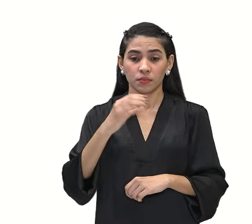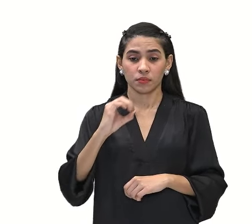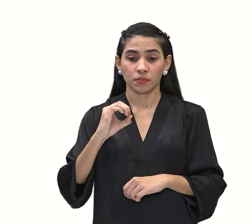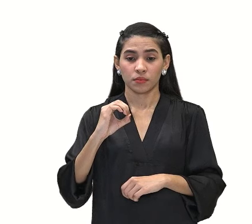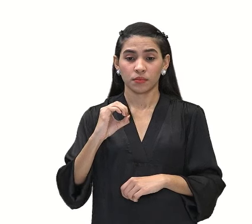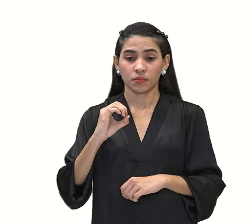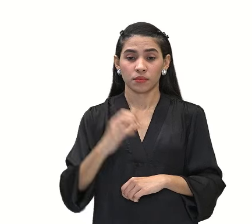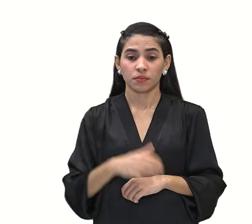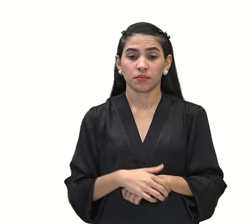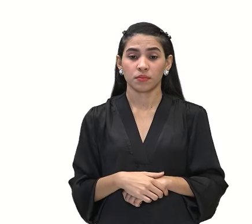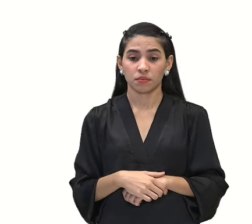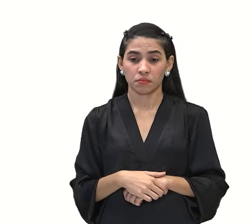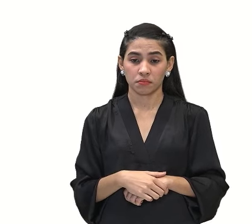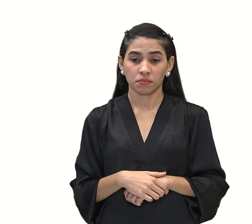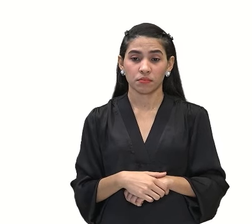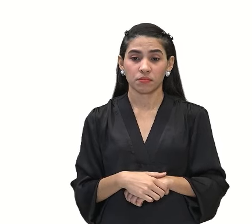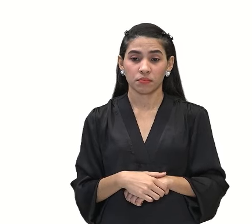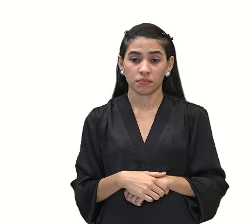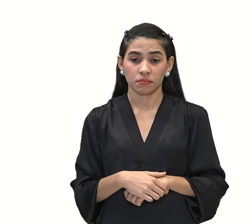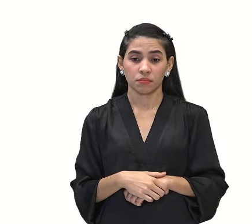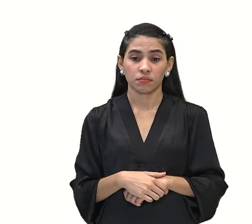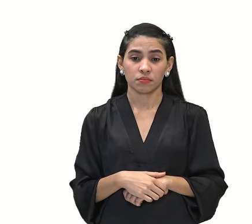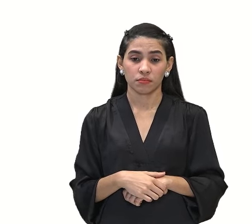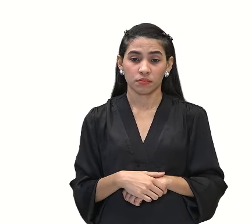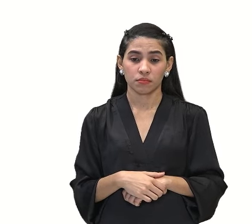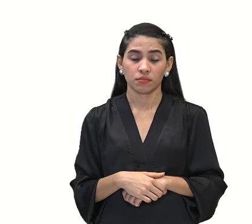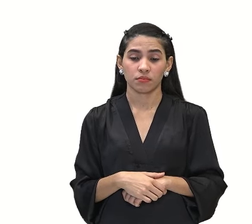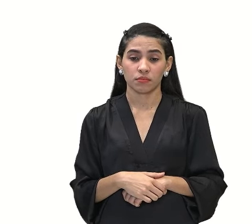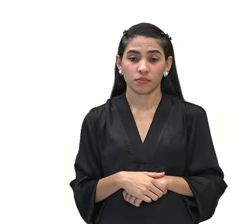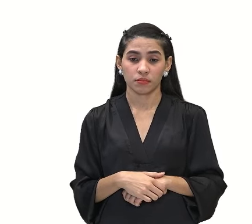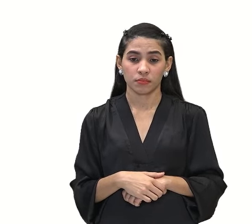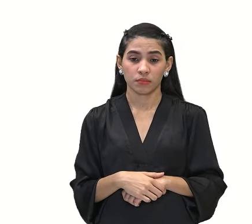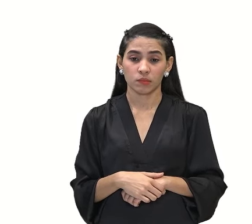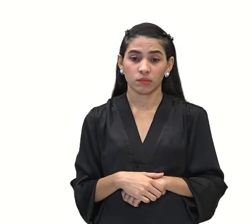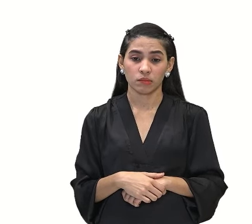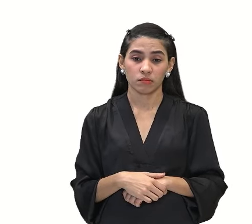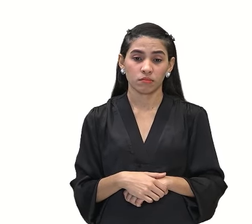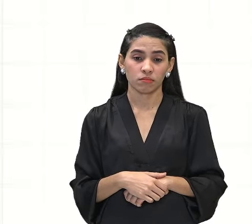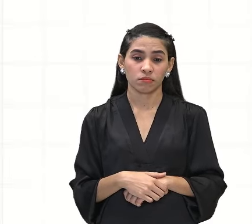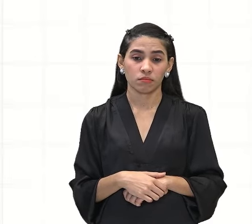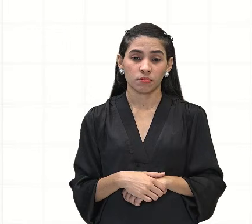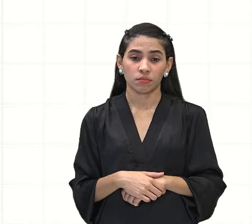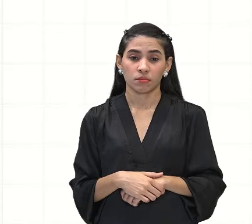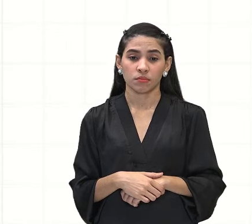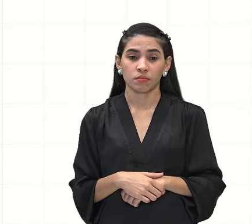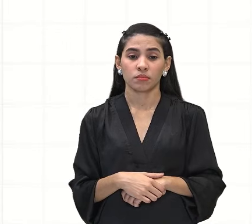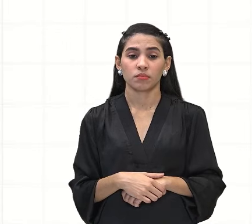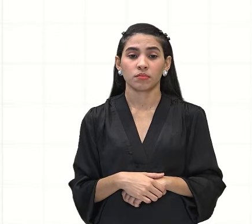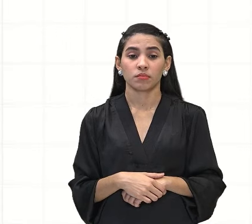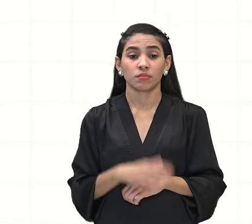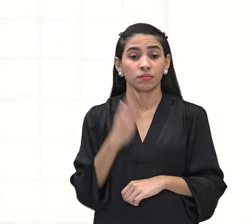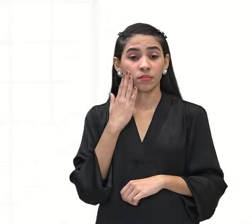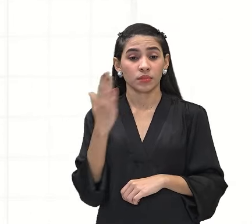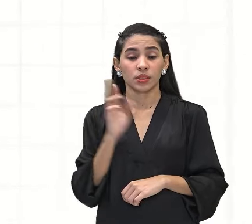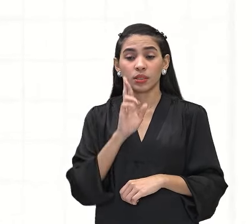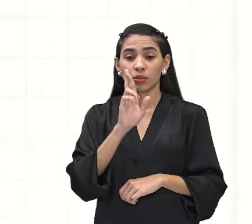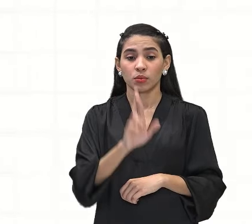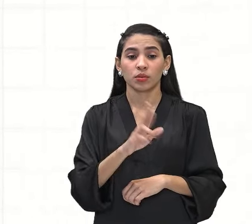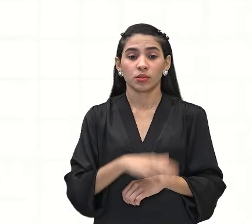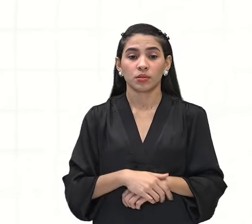94.20 meu povo Beleza então vamos ver aqui o que que deu tá aqui